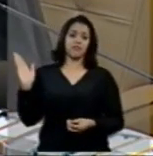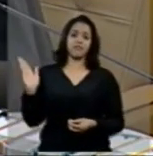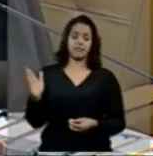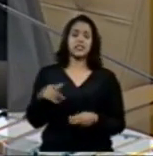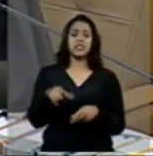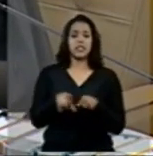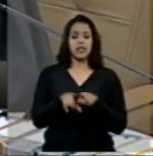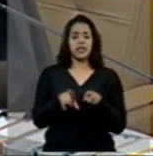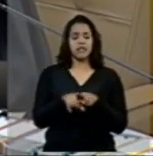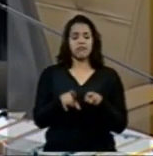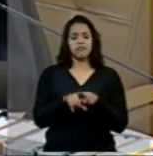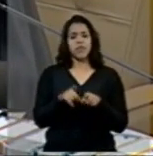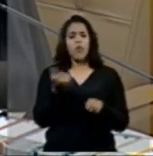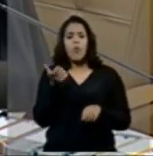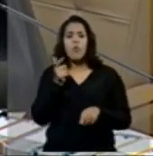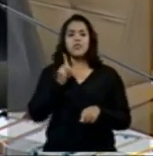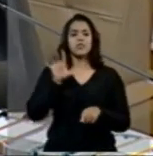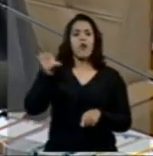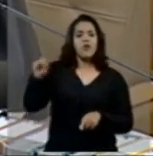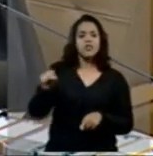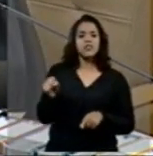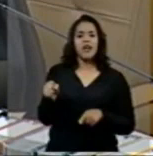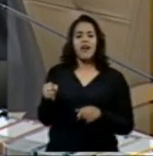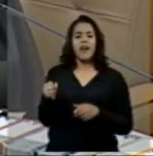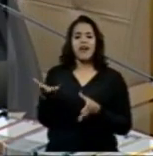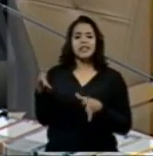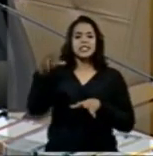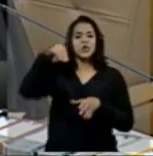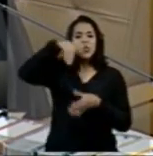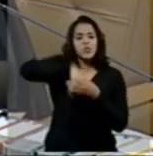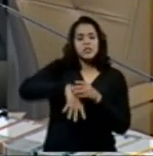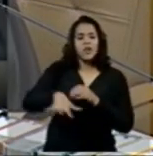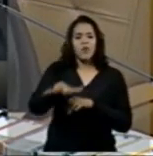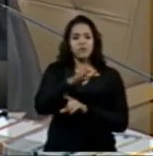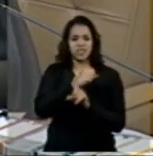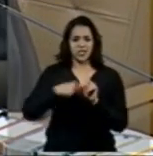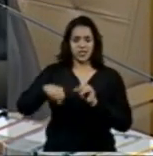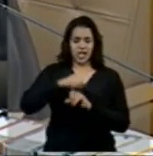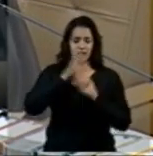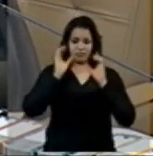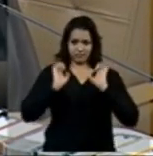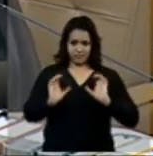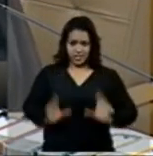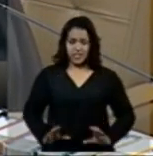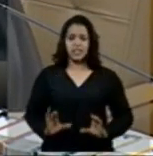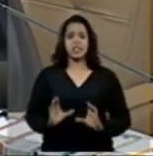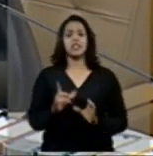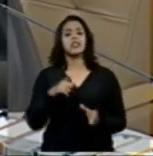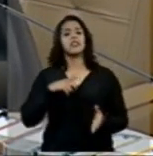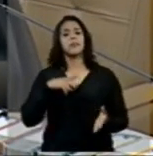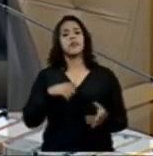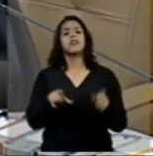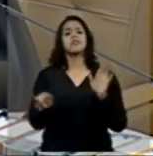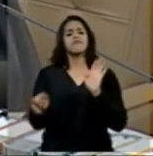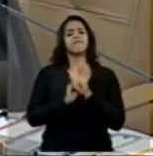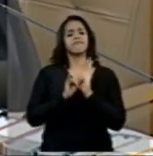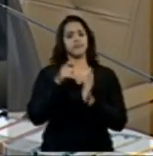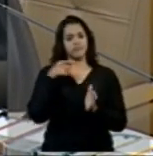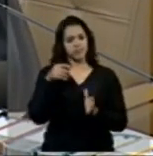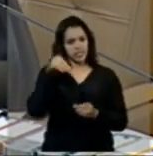de um determinado patamar de inserção social, cidadania e afirmação